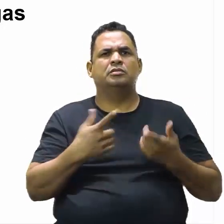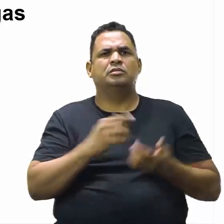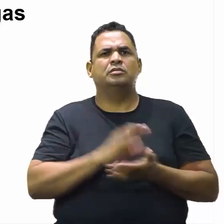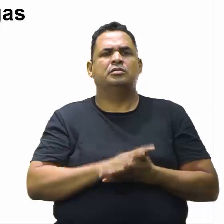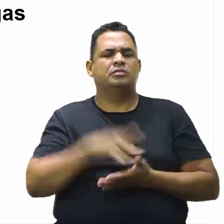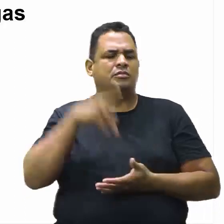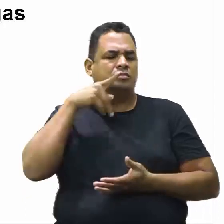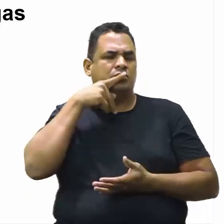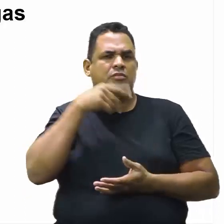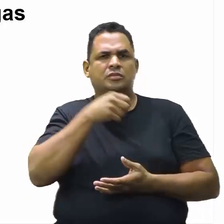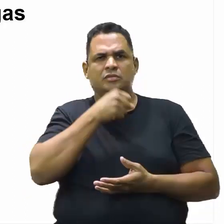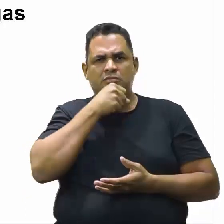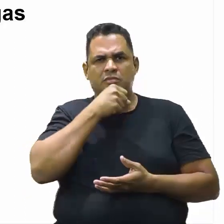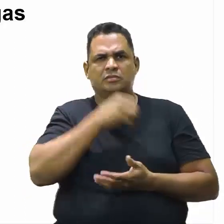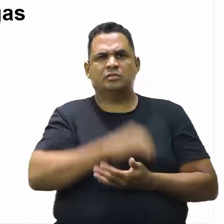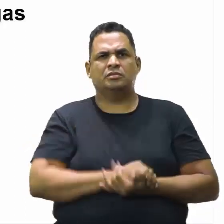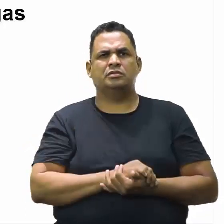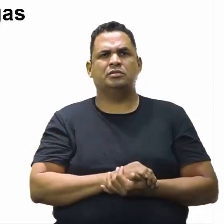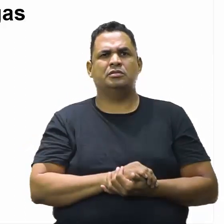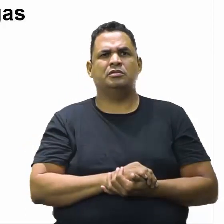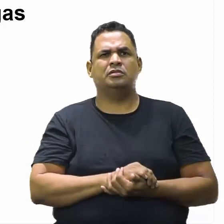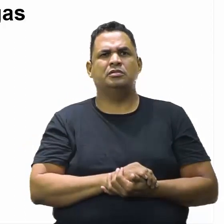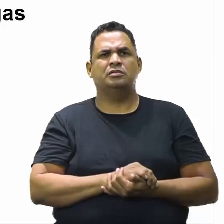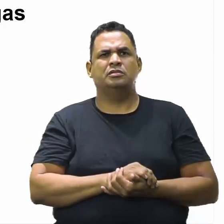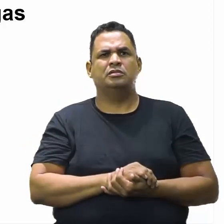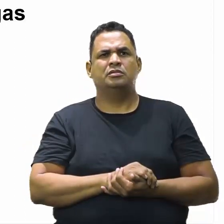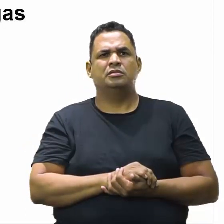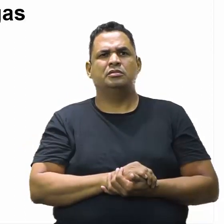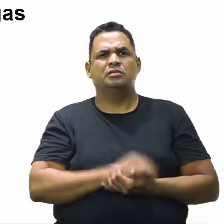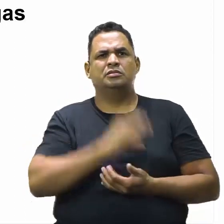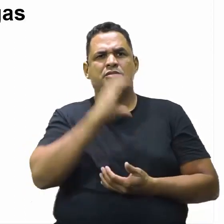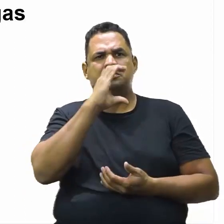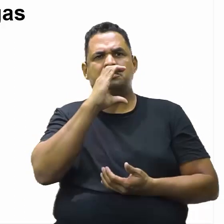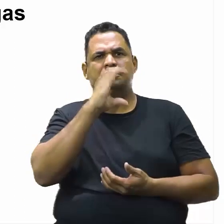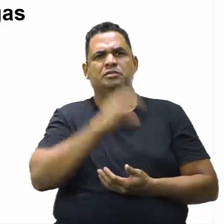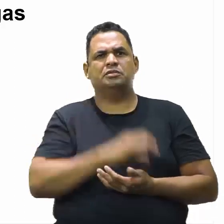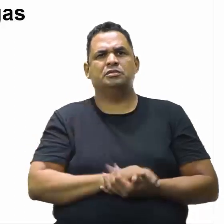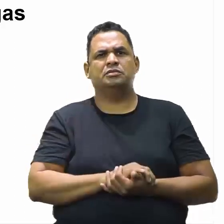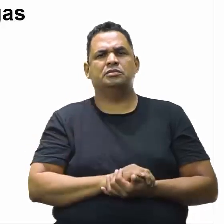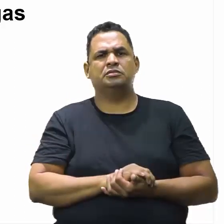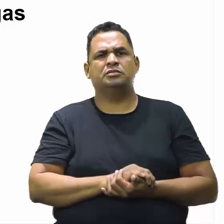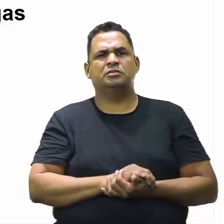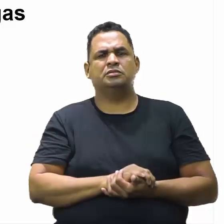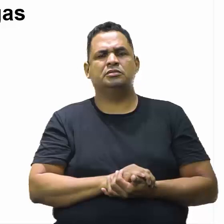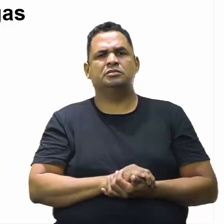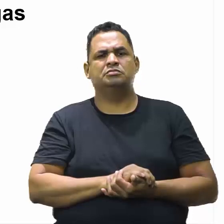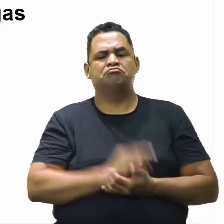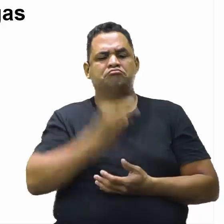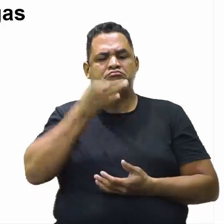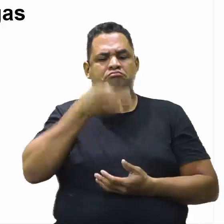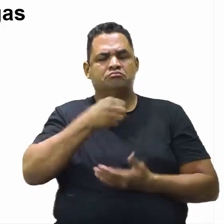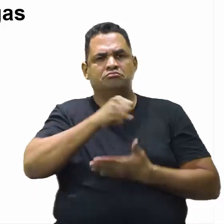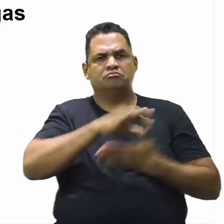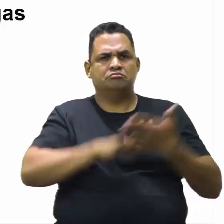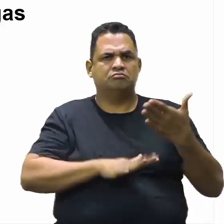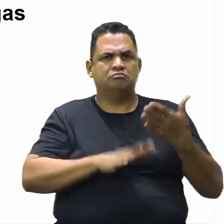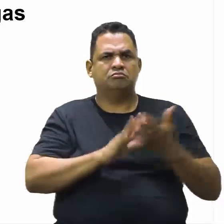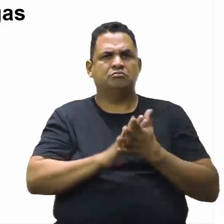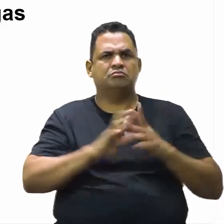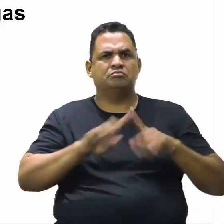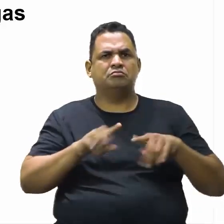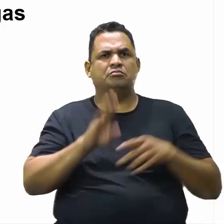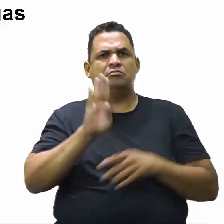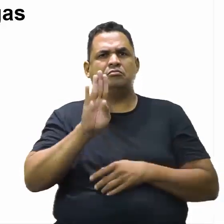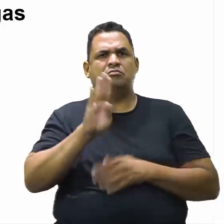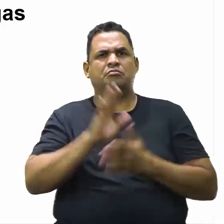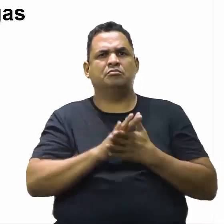Porto Velho, no caso aí, ó, está colocado aí na alternativa C, que é a nossa alternativa correta, mas na